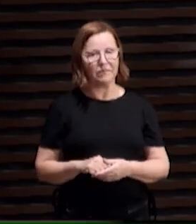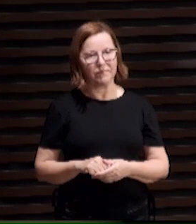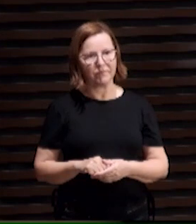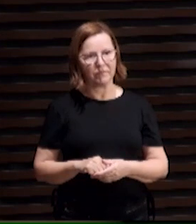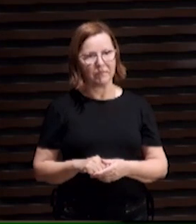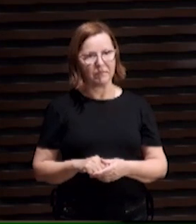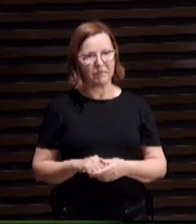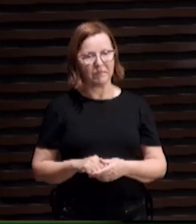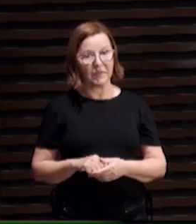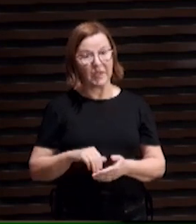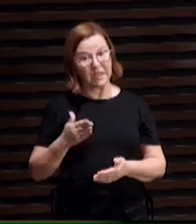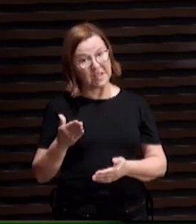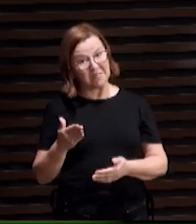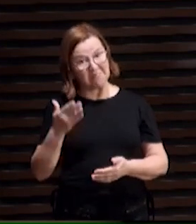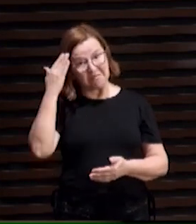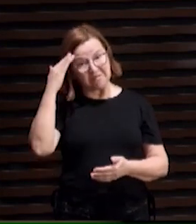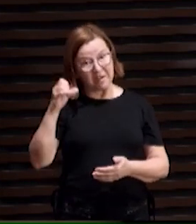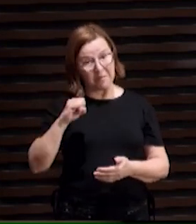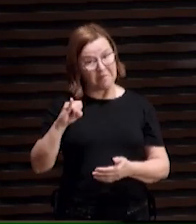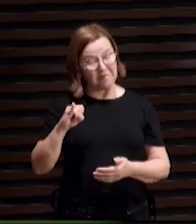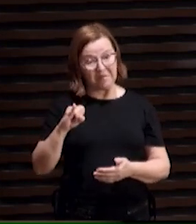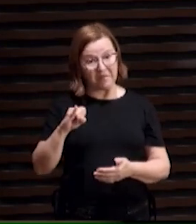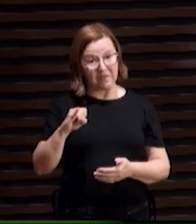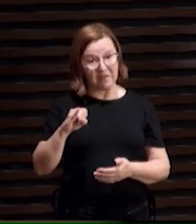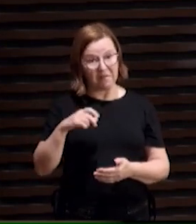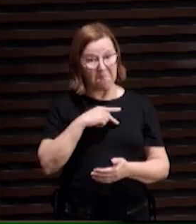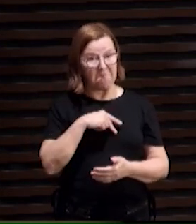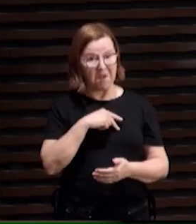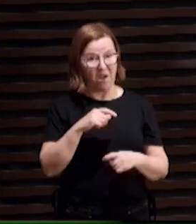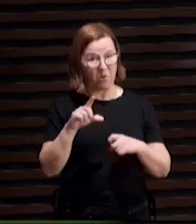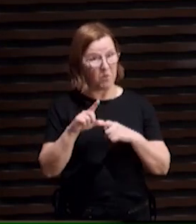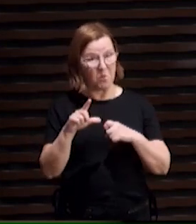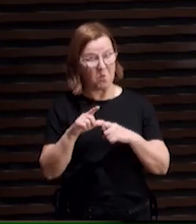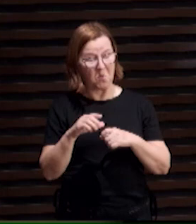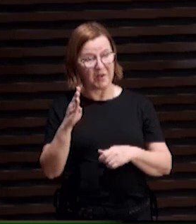As opções ficam entre Paulo, Lucas, Barnabé,